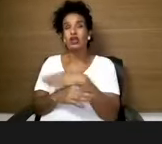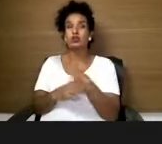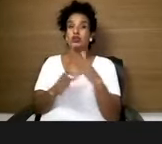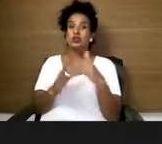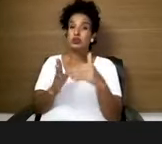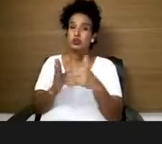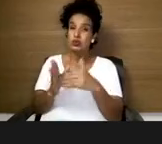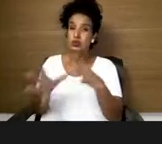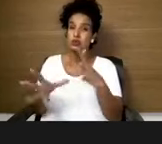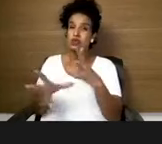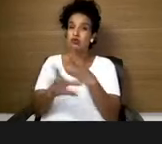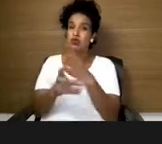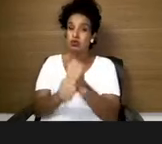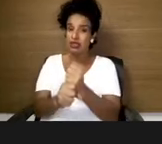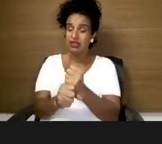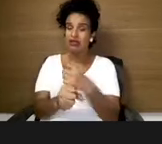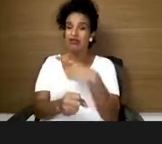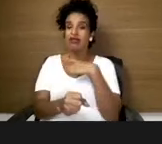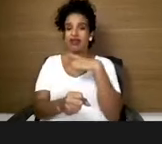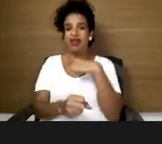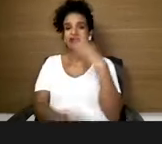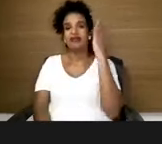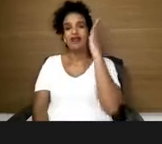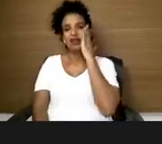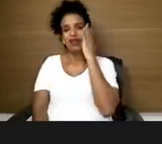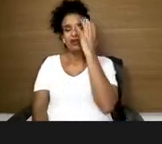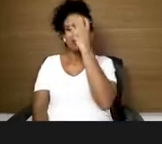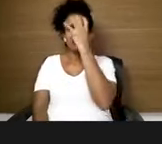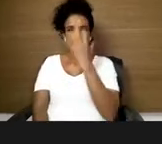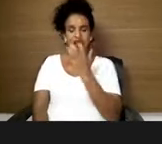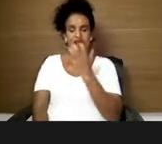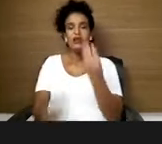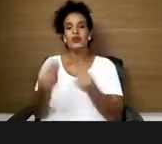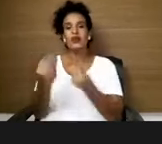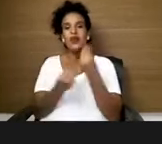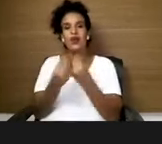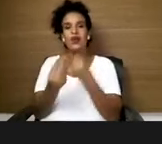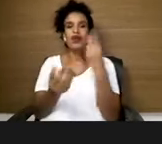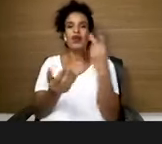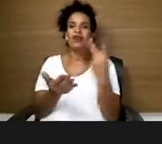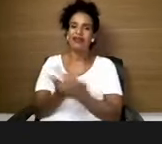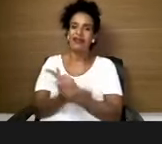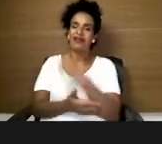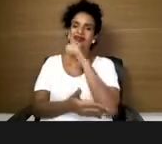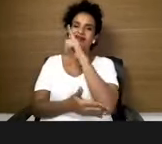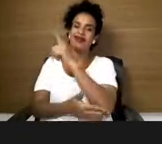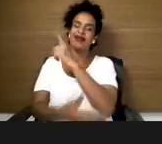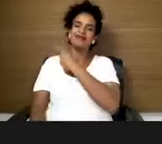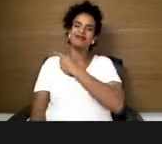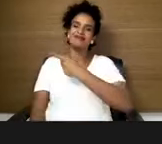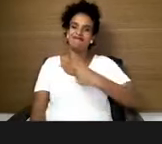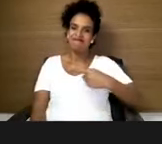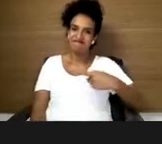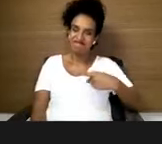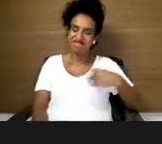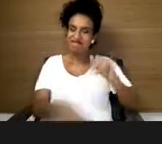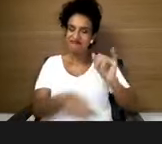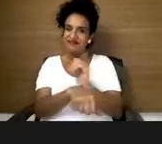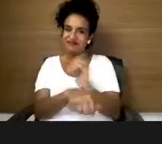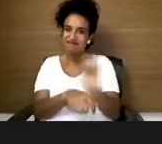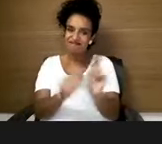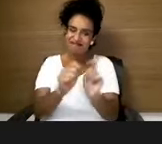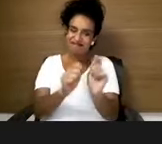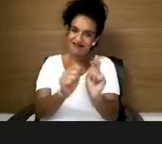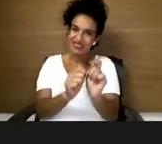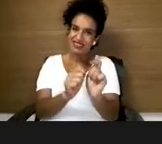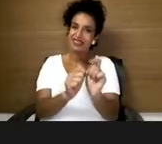o alçou ali a presidência da República, todas as táticas, e isso cada dia fica mais